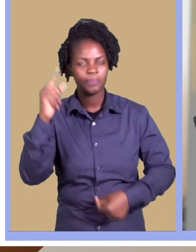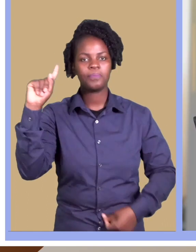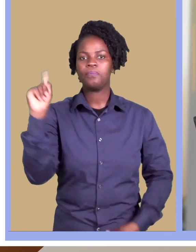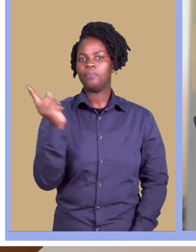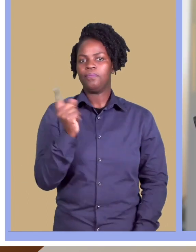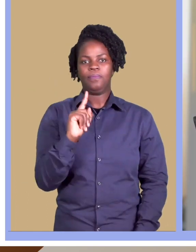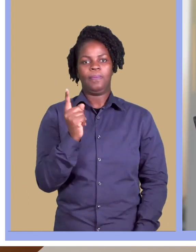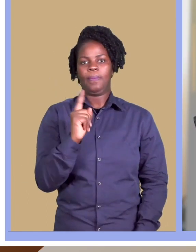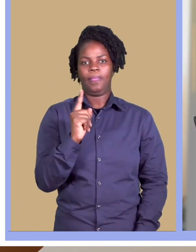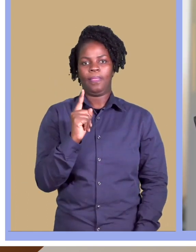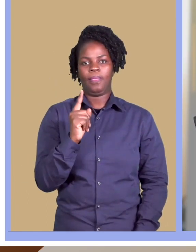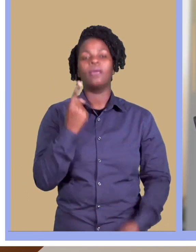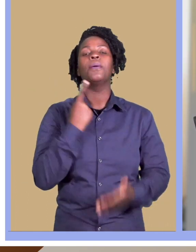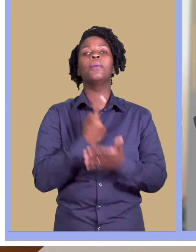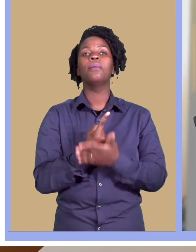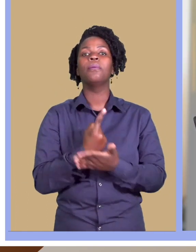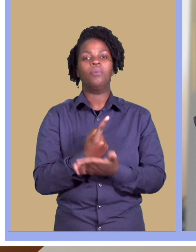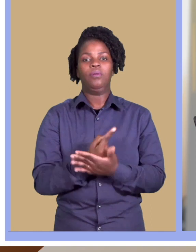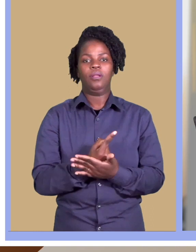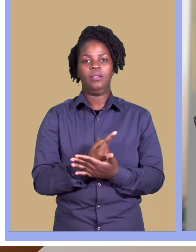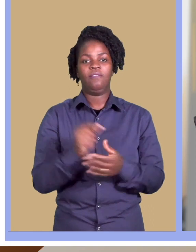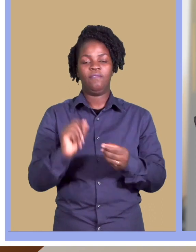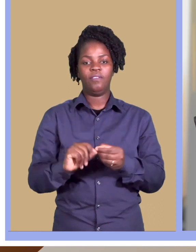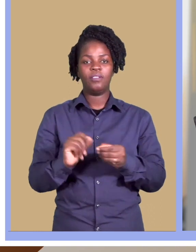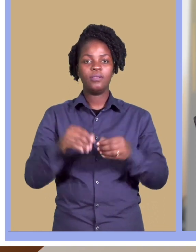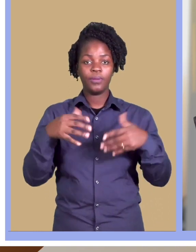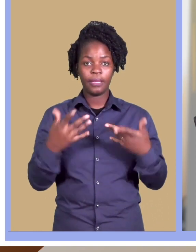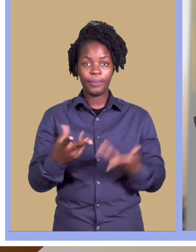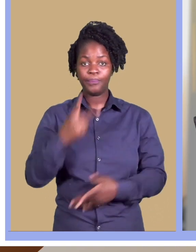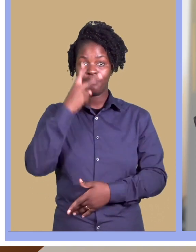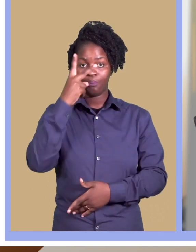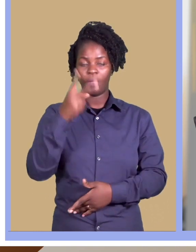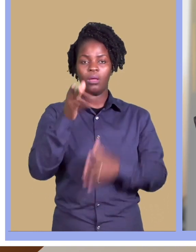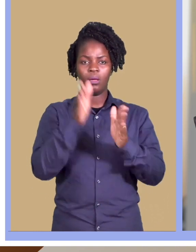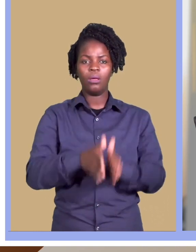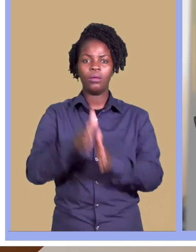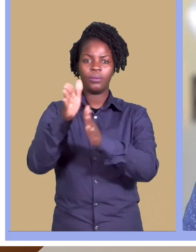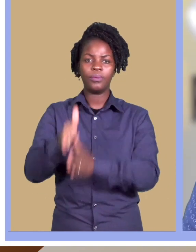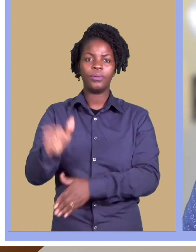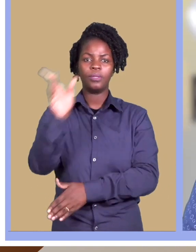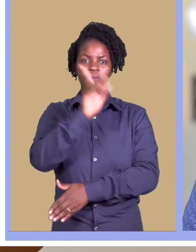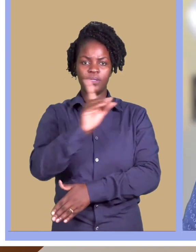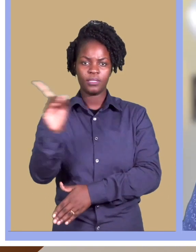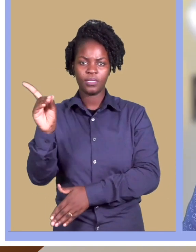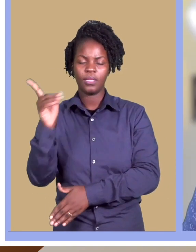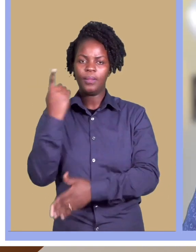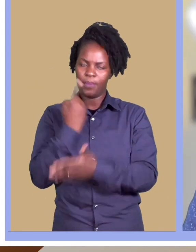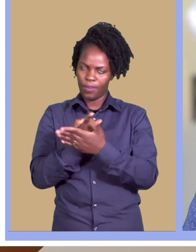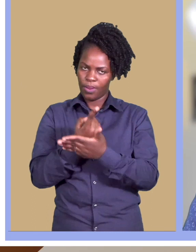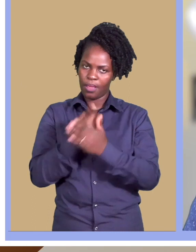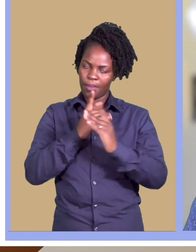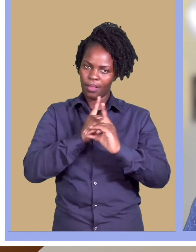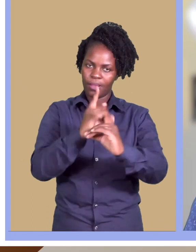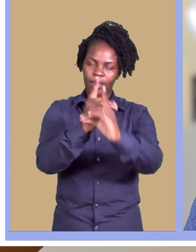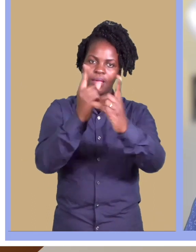é muito importante, olhar-se que essas pessoas com deficiência também façam parte desses comitês, para que o